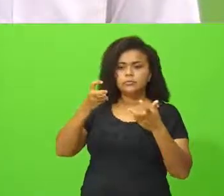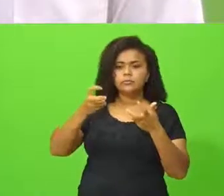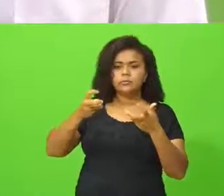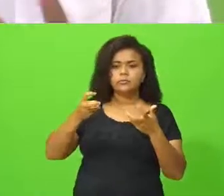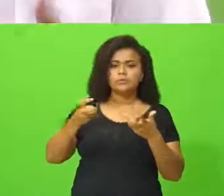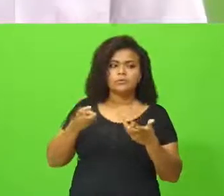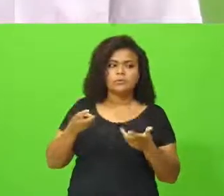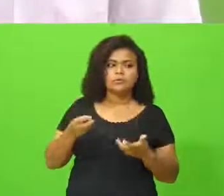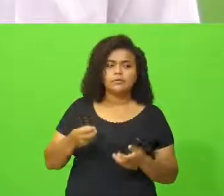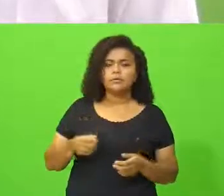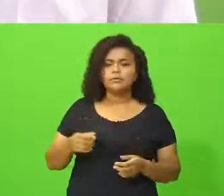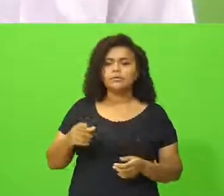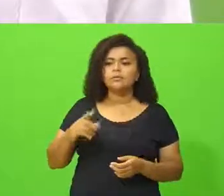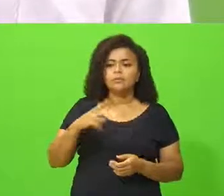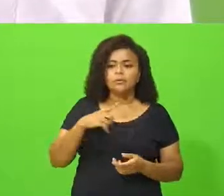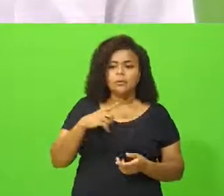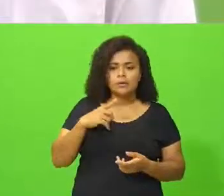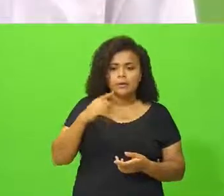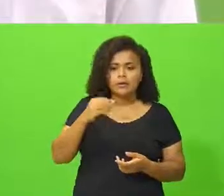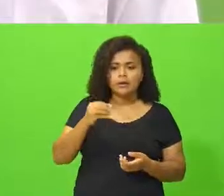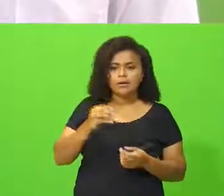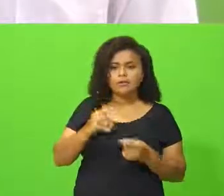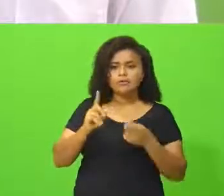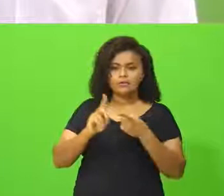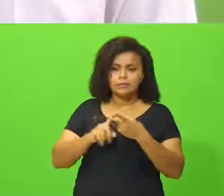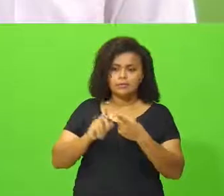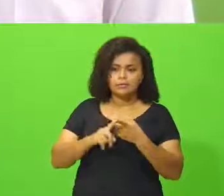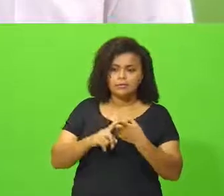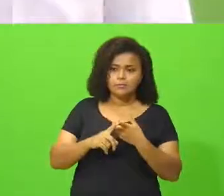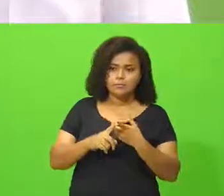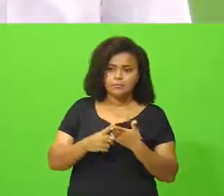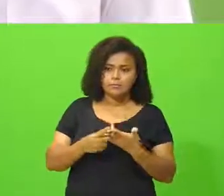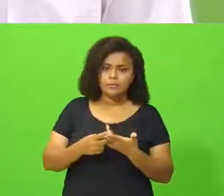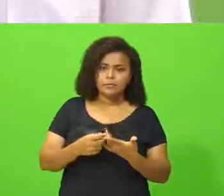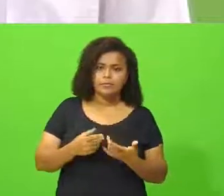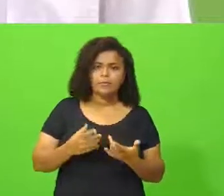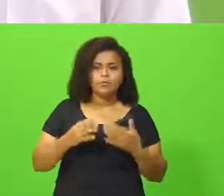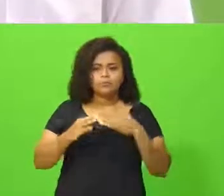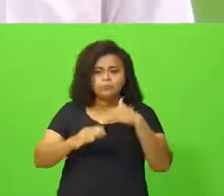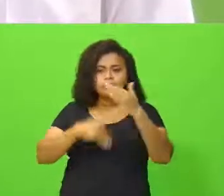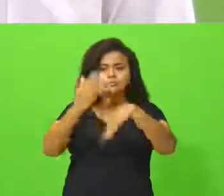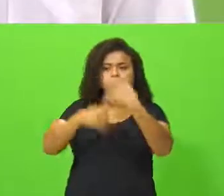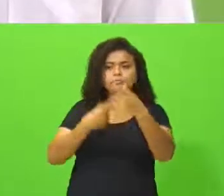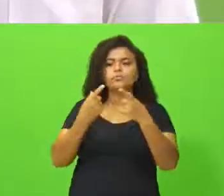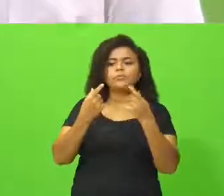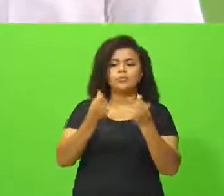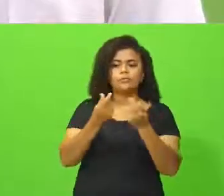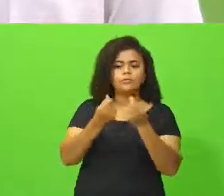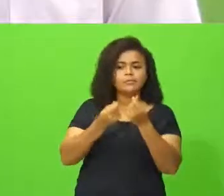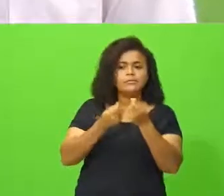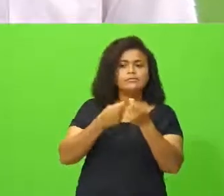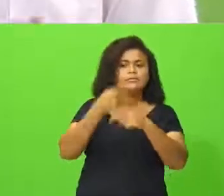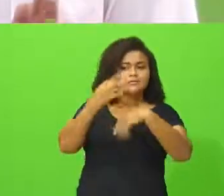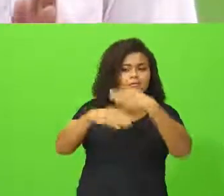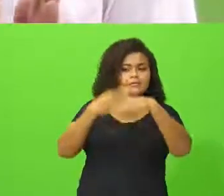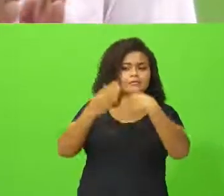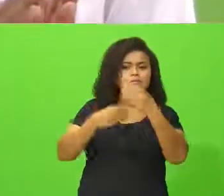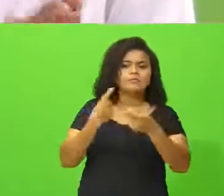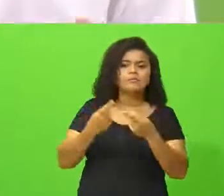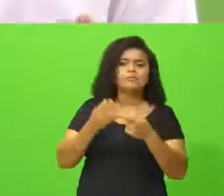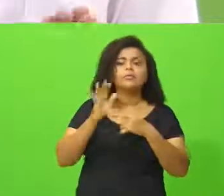esse momento mostra a corrida econômica, né, o desenvolvimento e o crescimento econômico